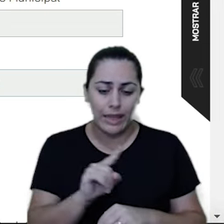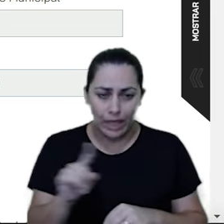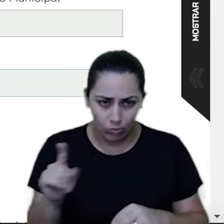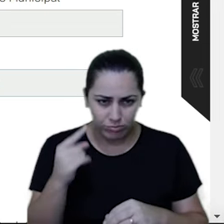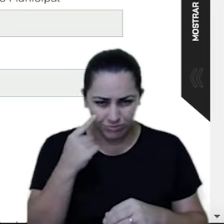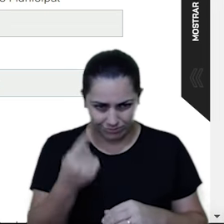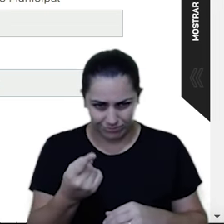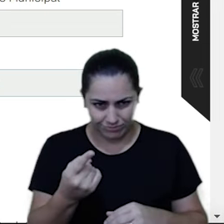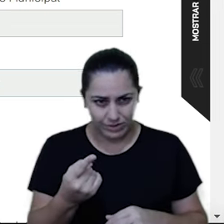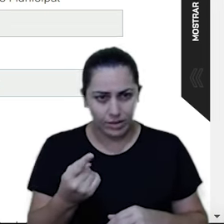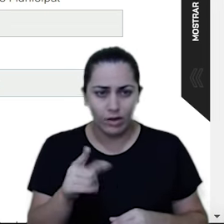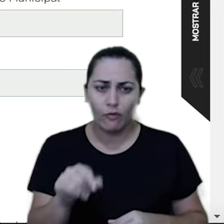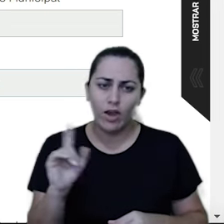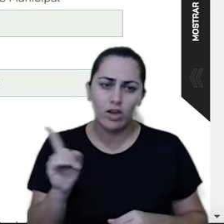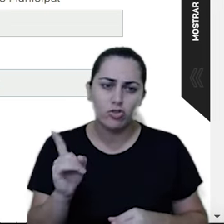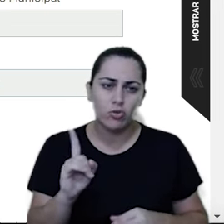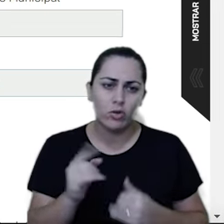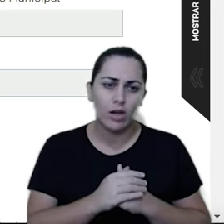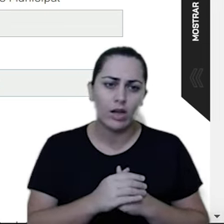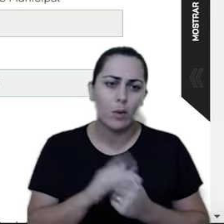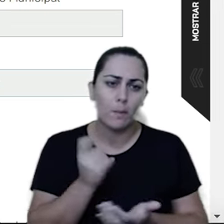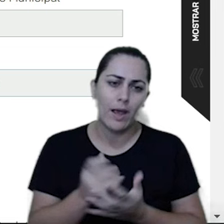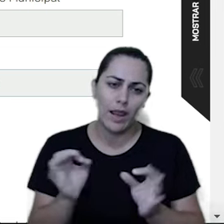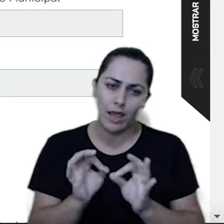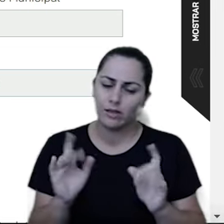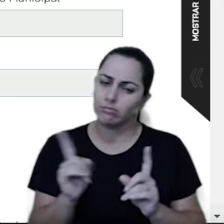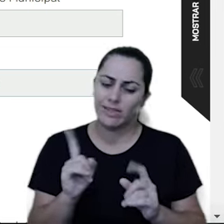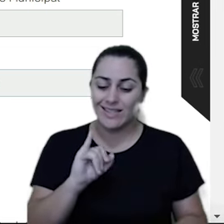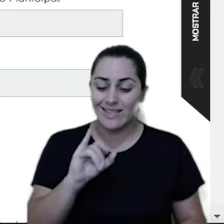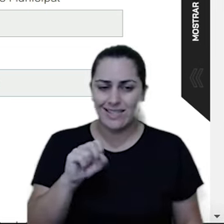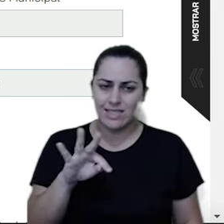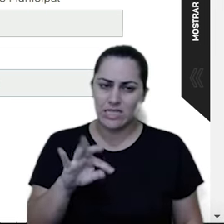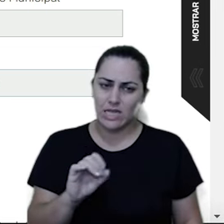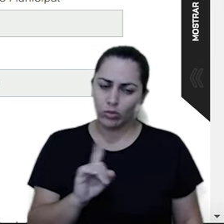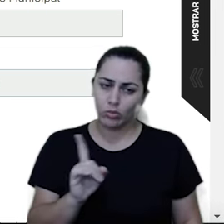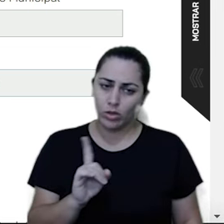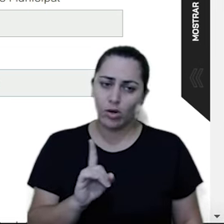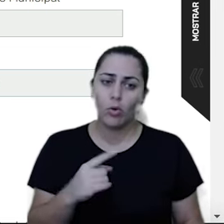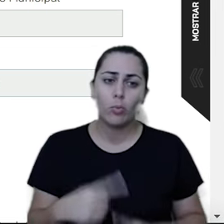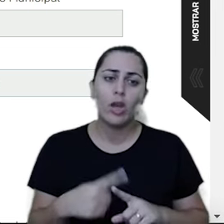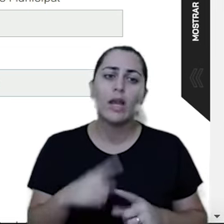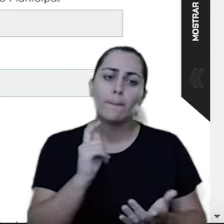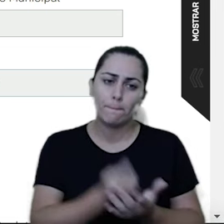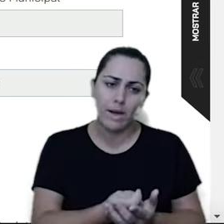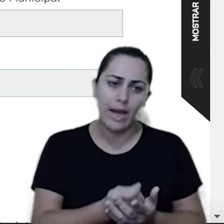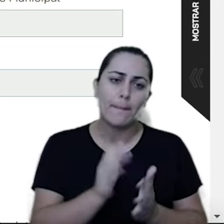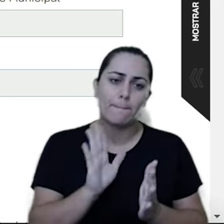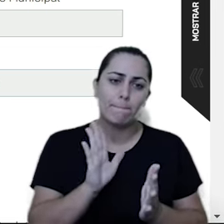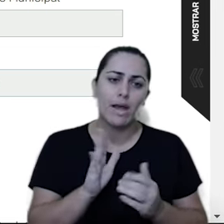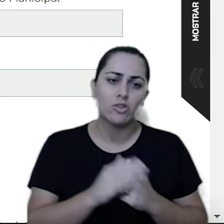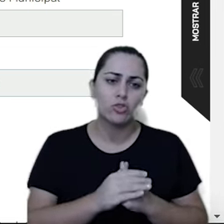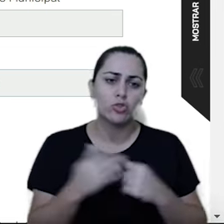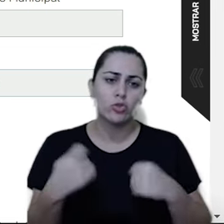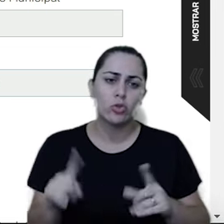cms não selecione contribuinte isento da inscrição tá porque contribuinte isento que que ele é contribuinte só